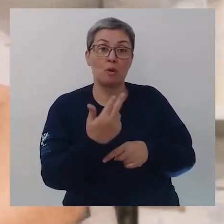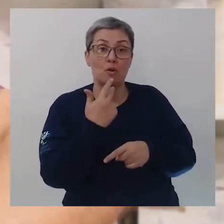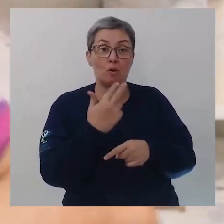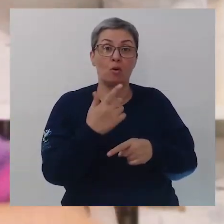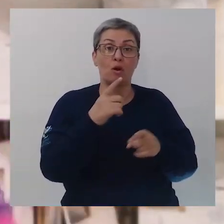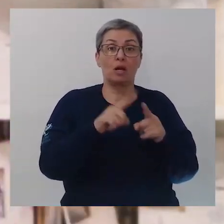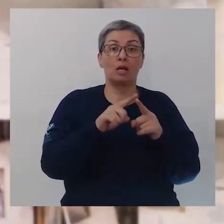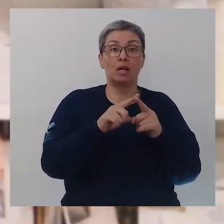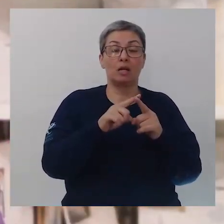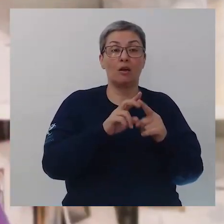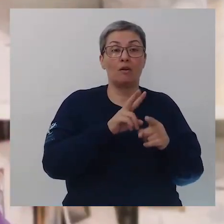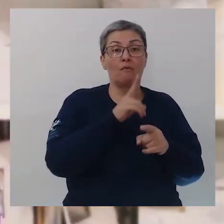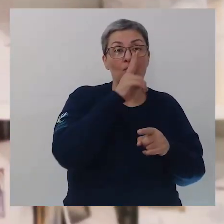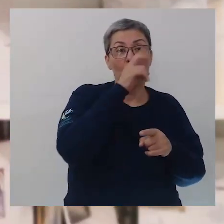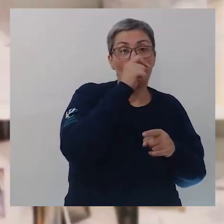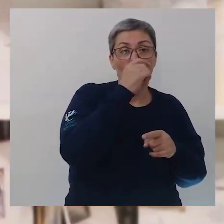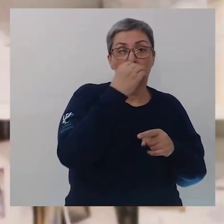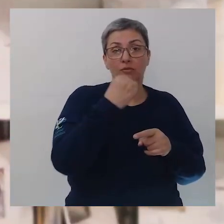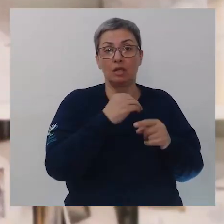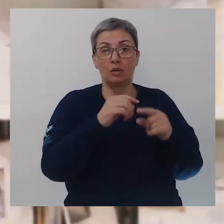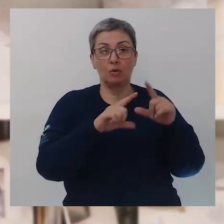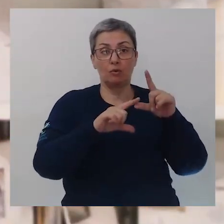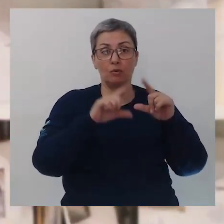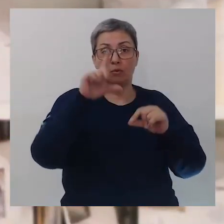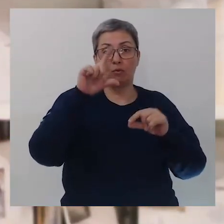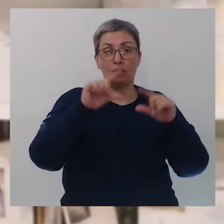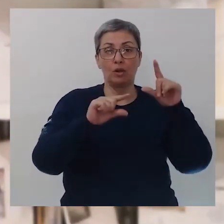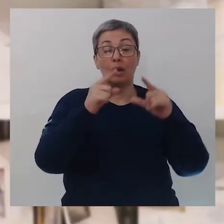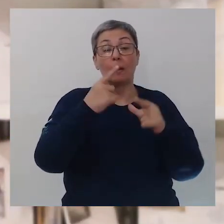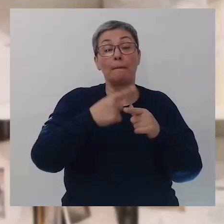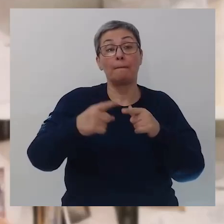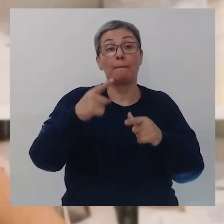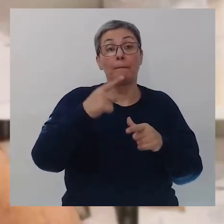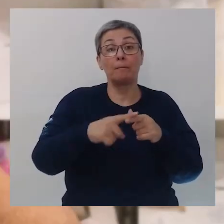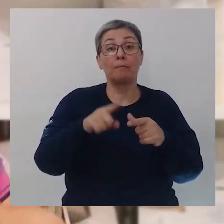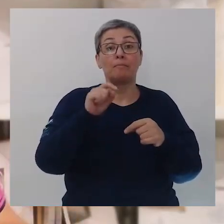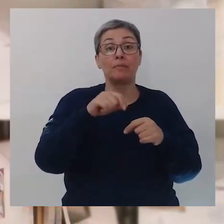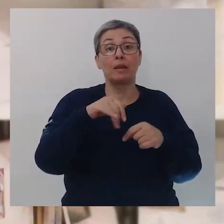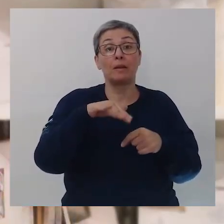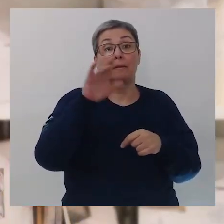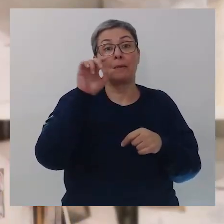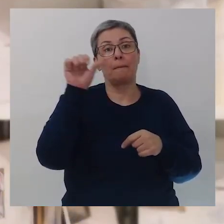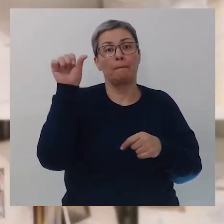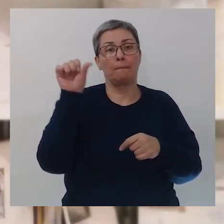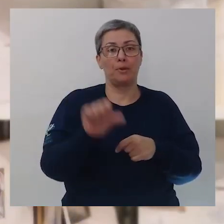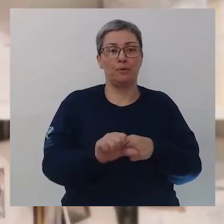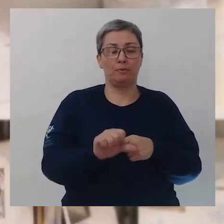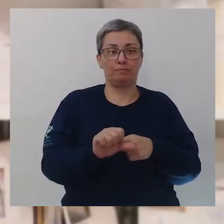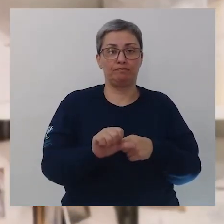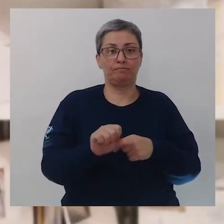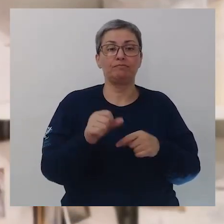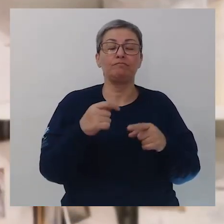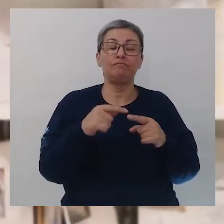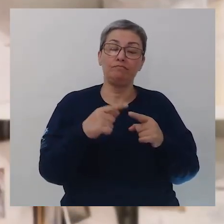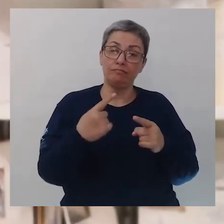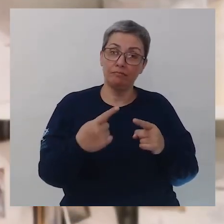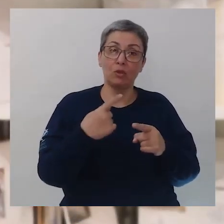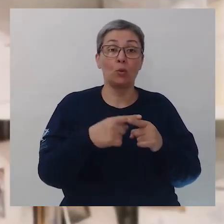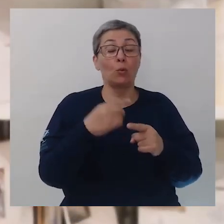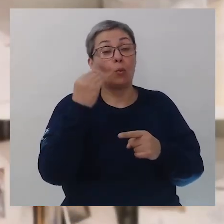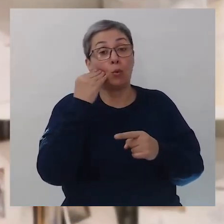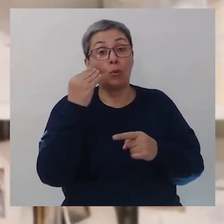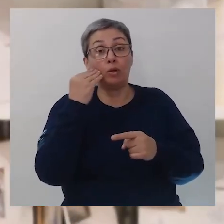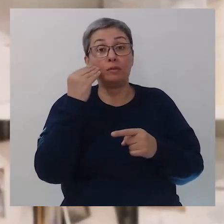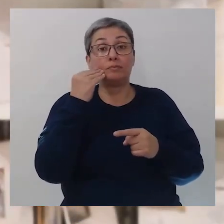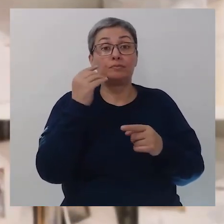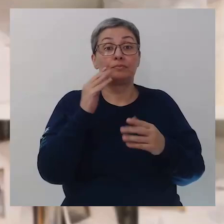com intensidades diferentes, o problema fica mais evidente quando nós